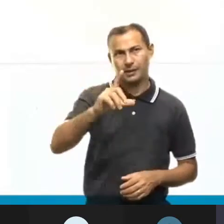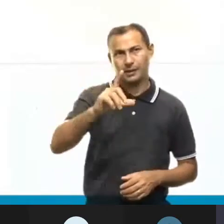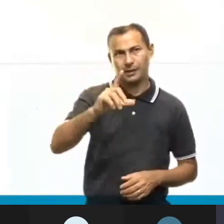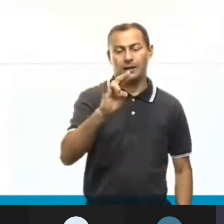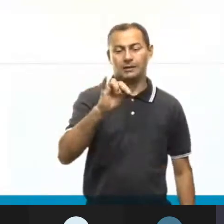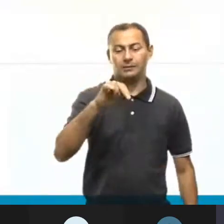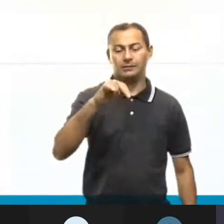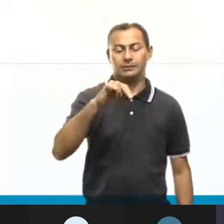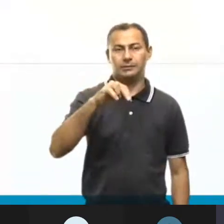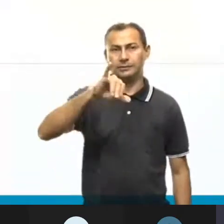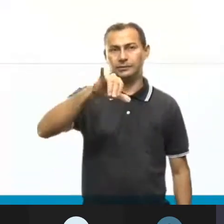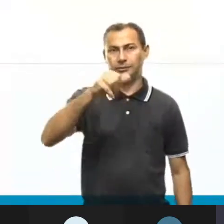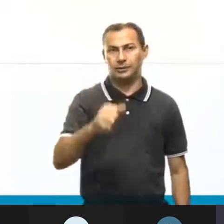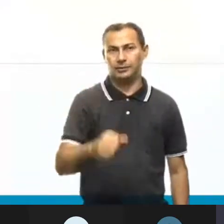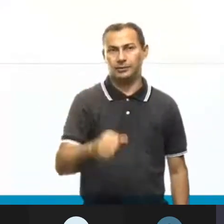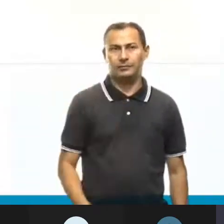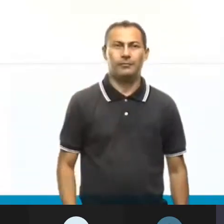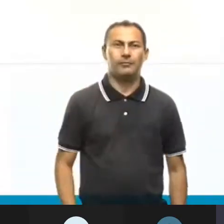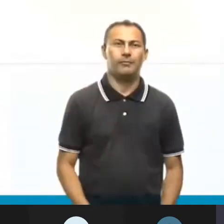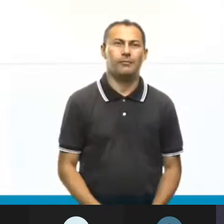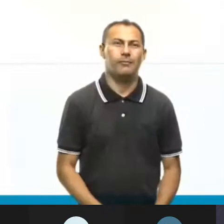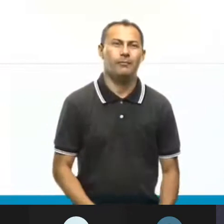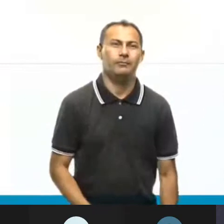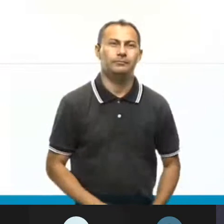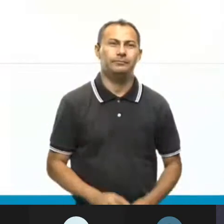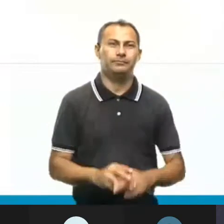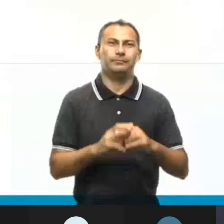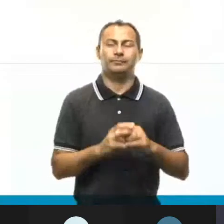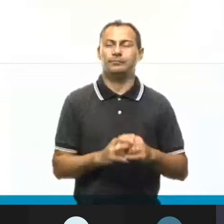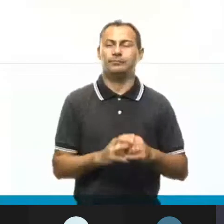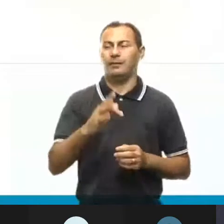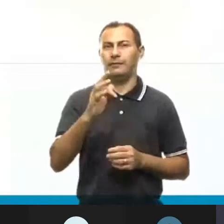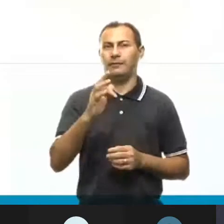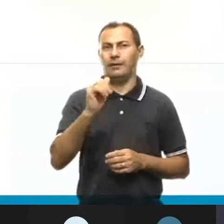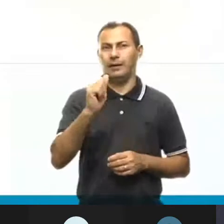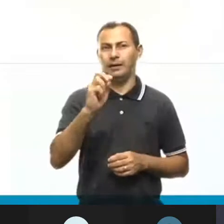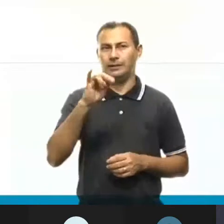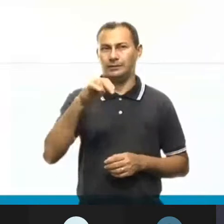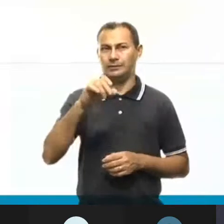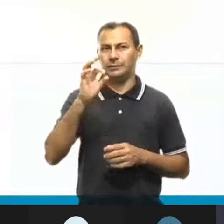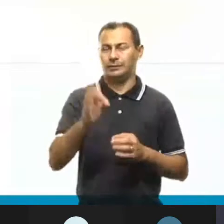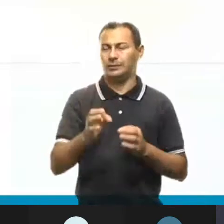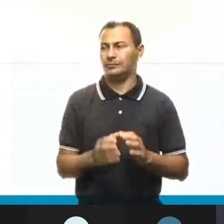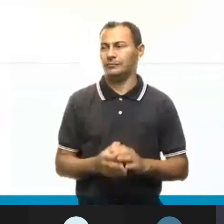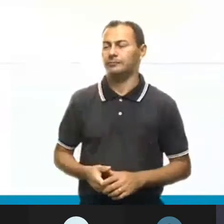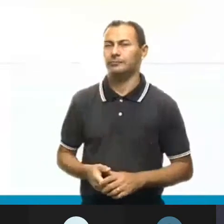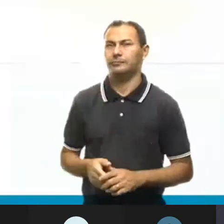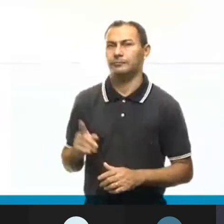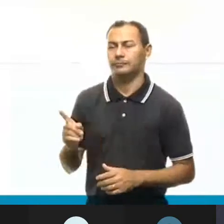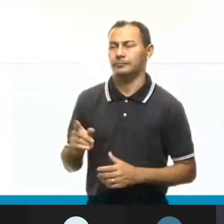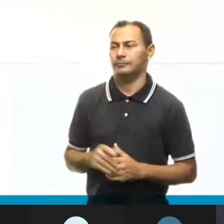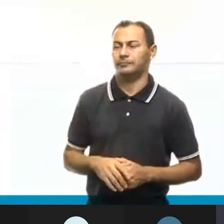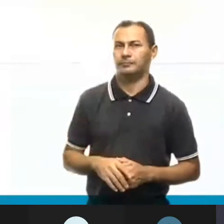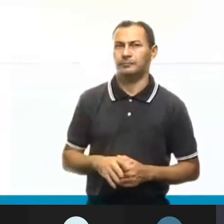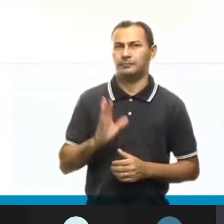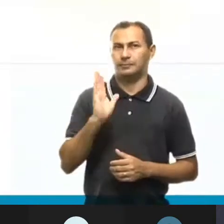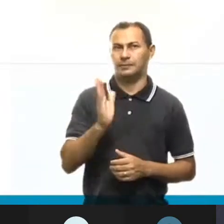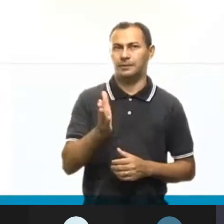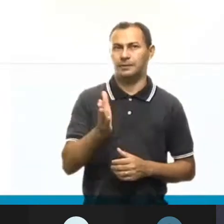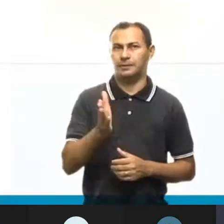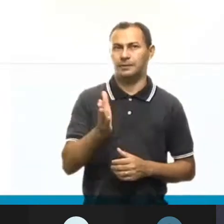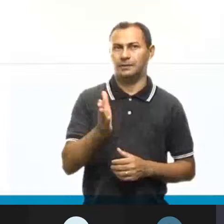laríngea. Ó, aqui, ó, parte laríngea da faringe, tá? Então, que é a parte aí que